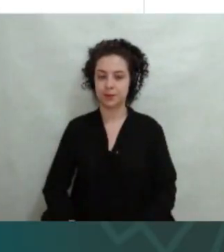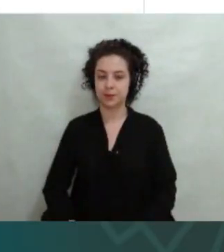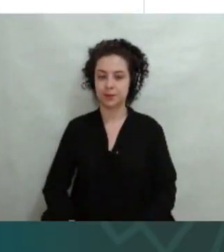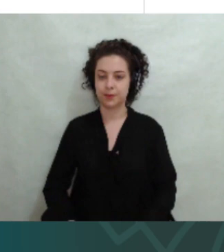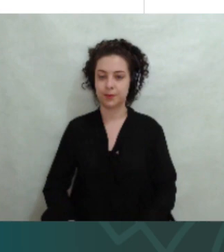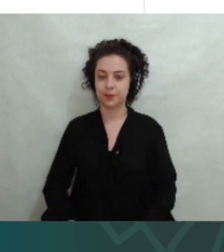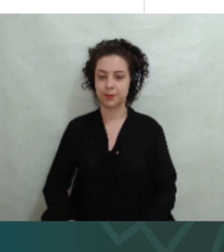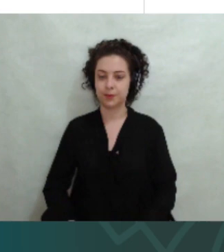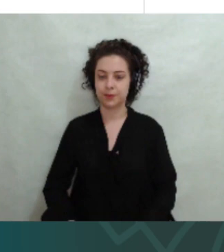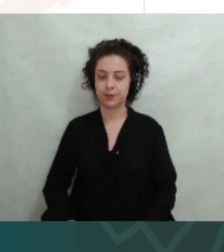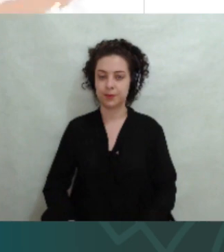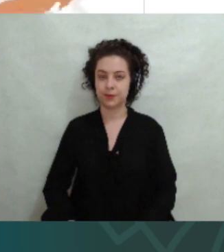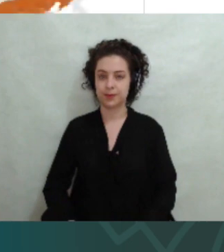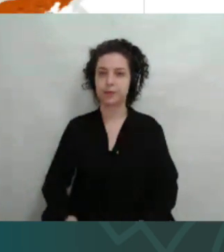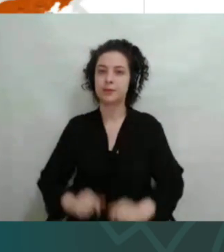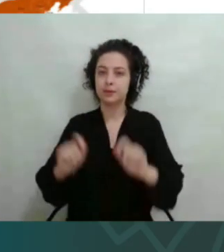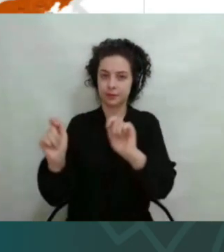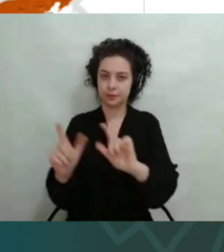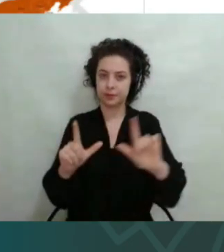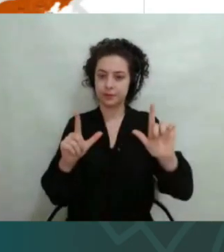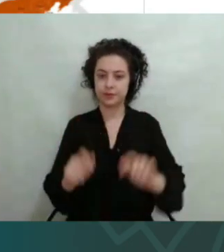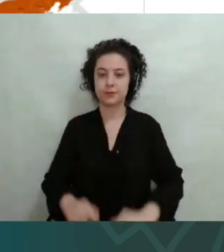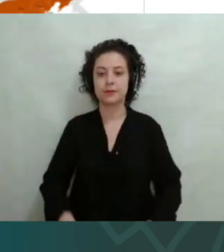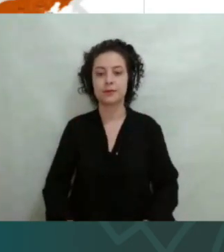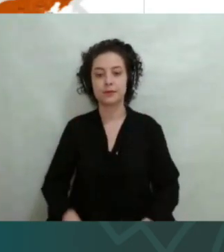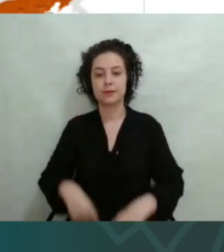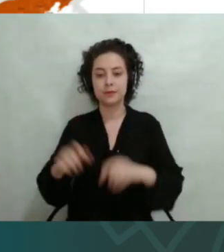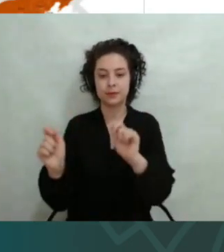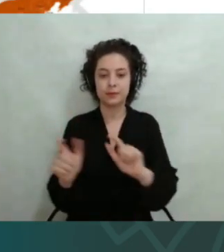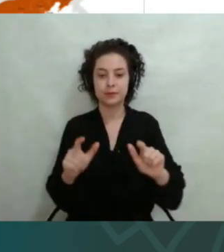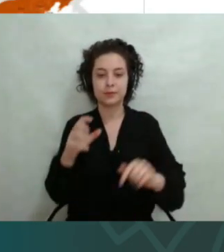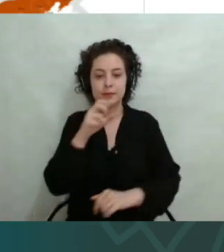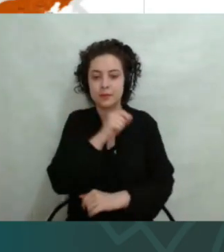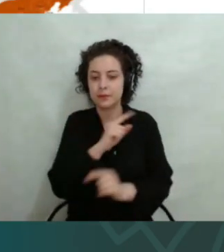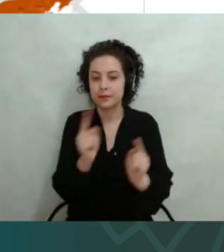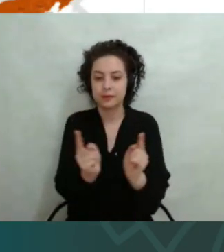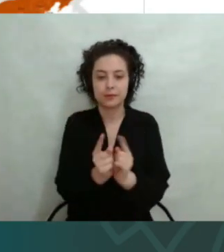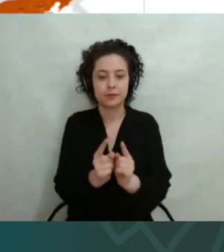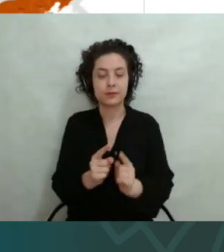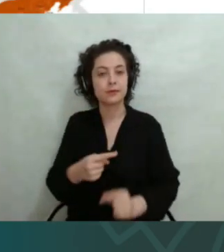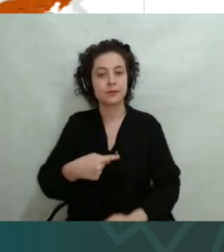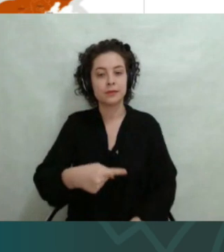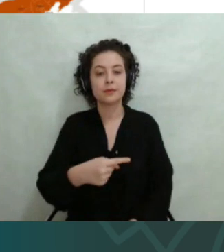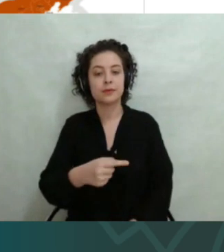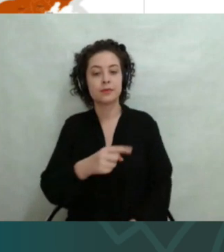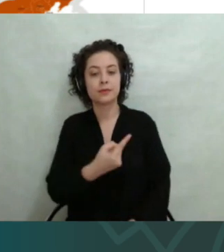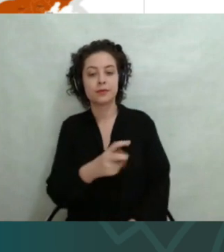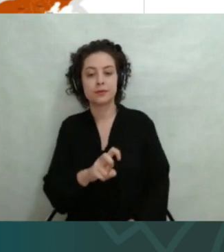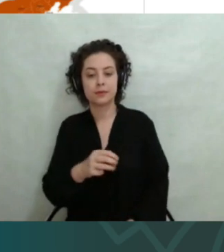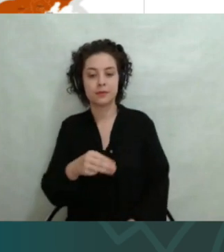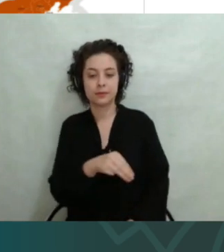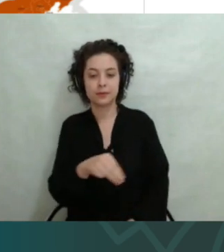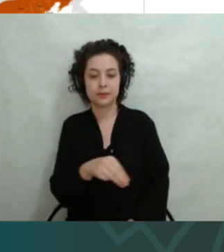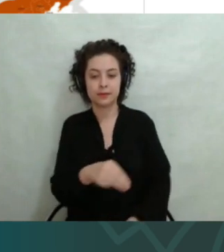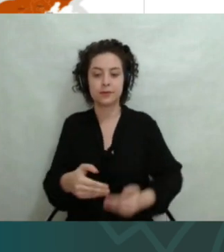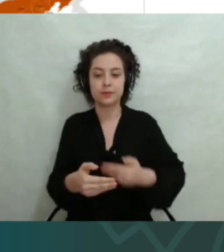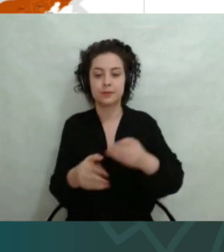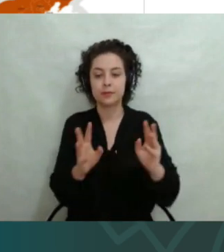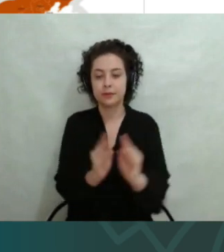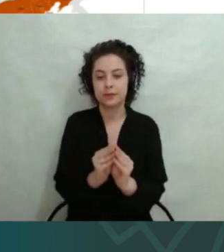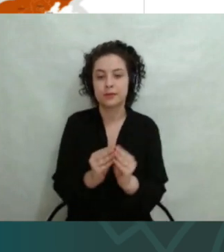Pode passar? Então, a ideia é discutir rapidamente, nos próximos 15 minutos, essa situação epidemiológica